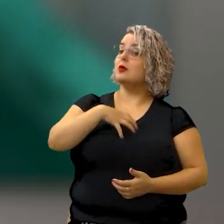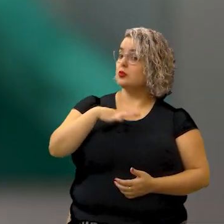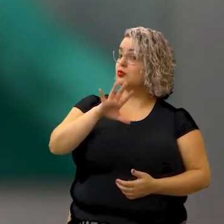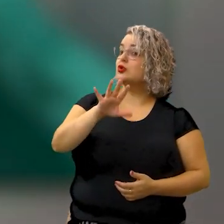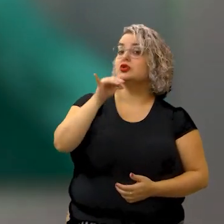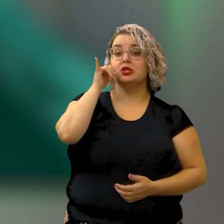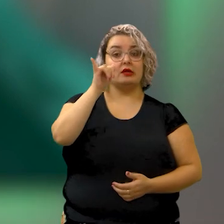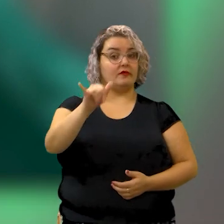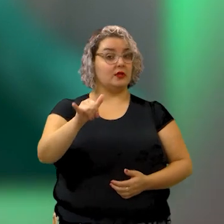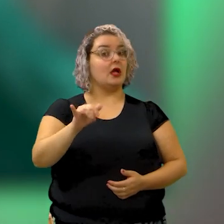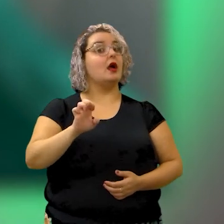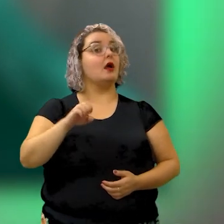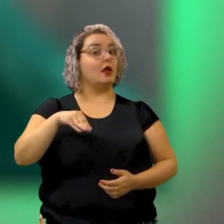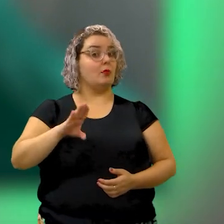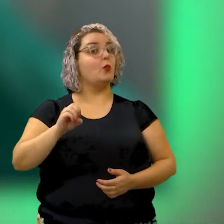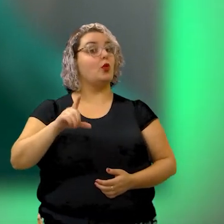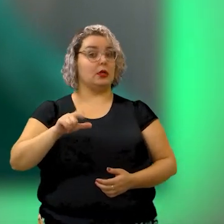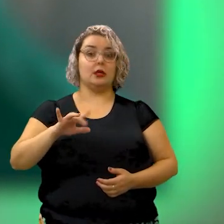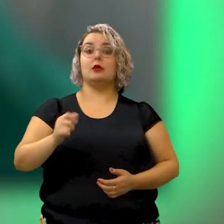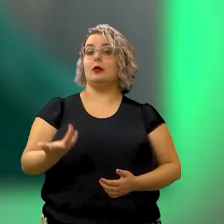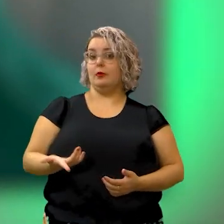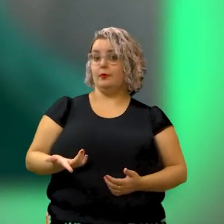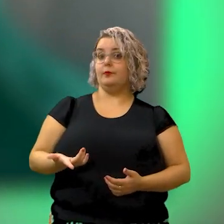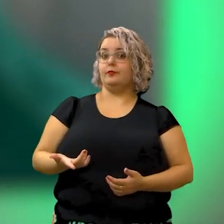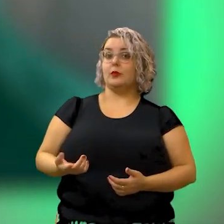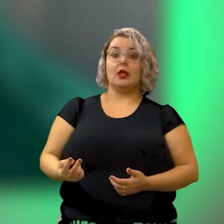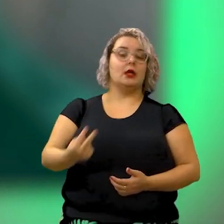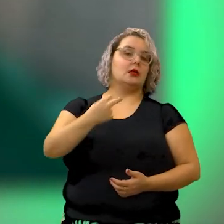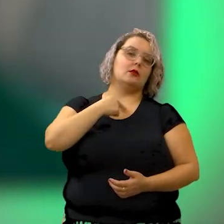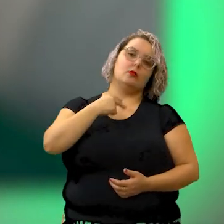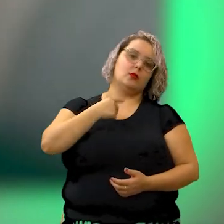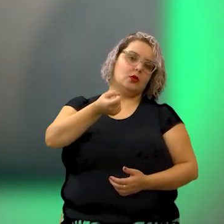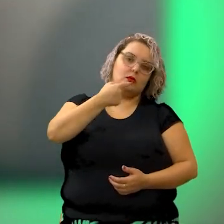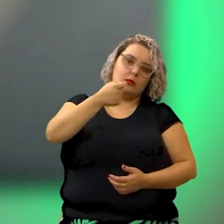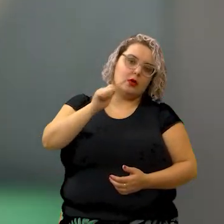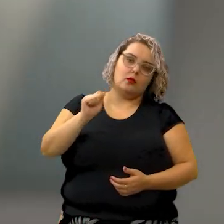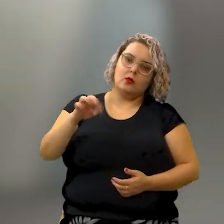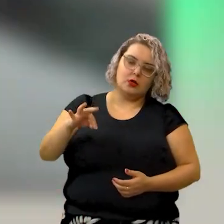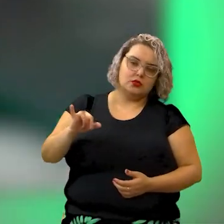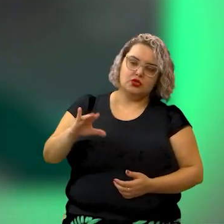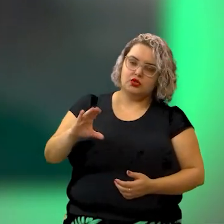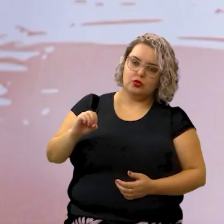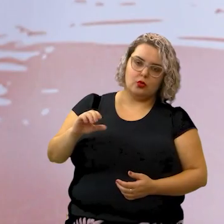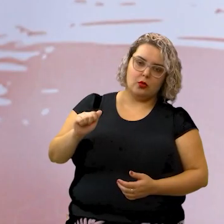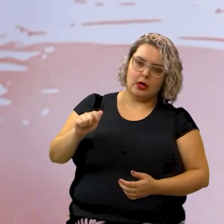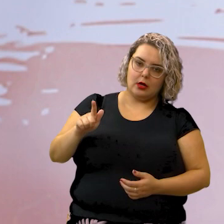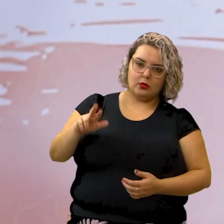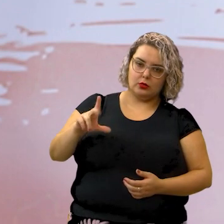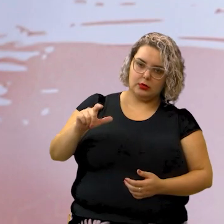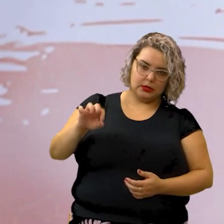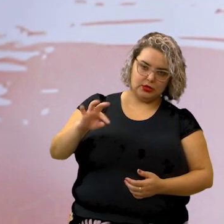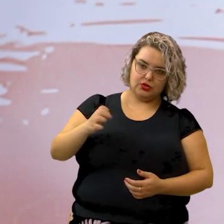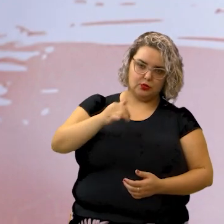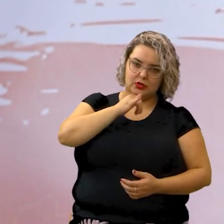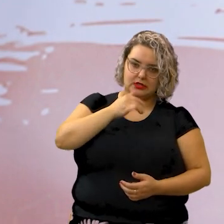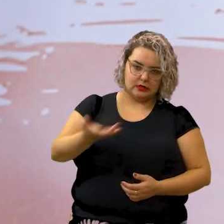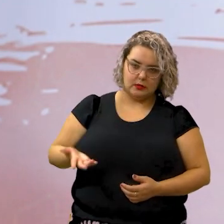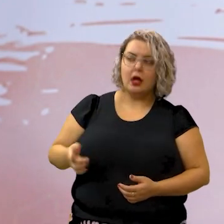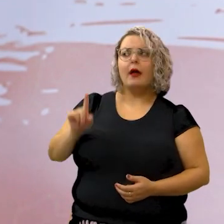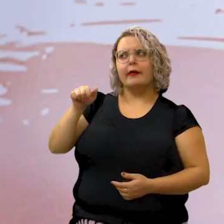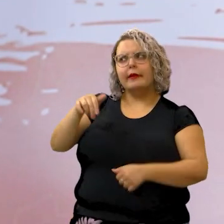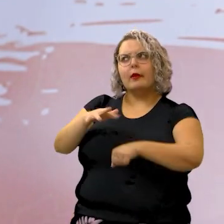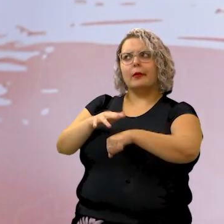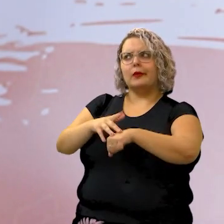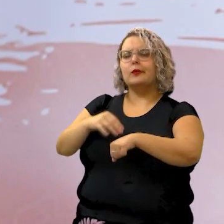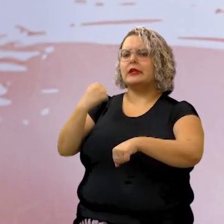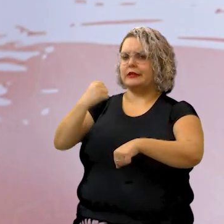ela é uma forma de evitar a embolia pulmonar em quem não pode tomar anticoagulante, por exemplo. E tem que, assim, como o senhor disse, né?